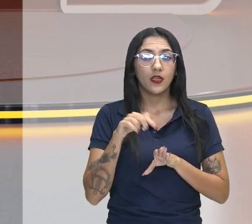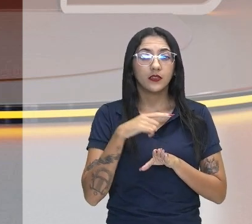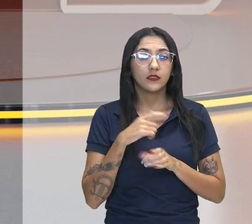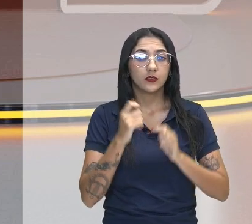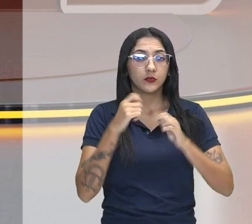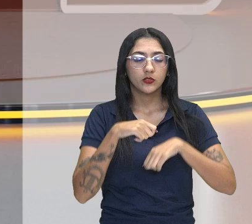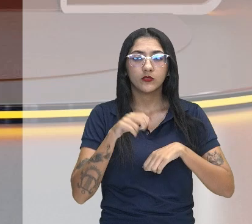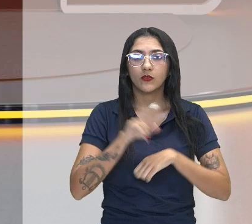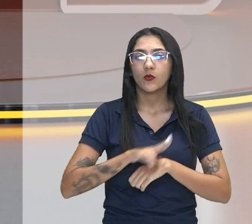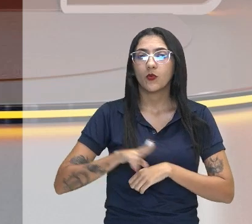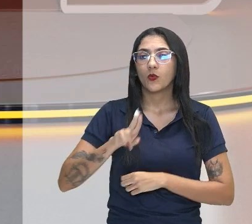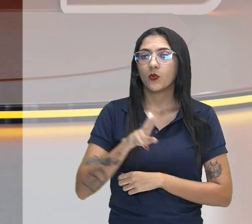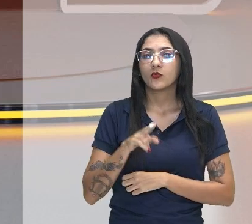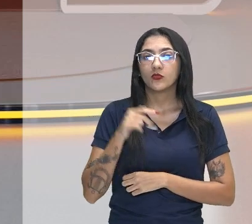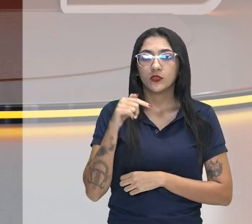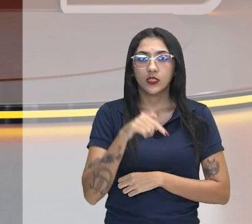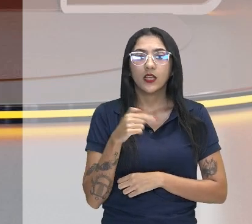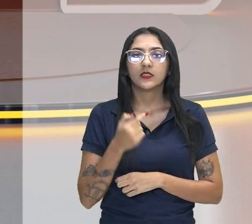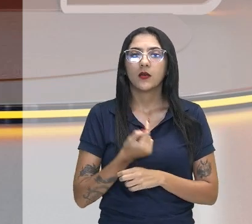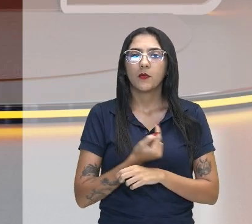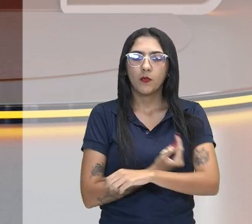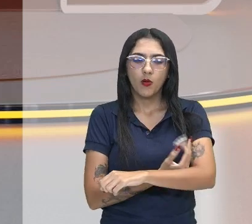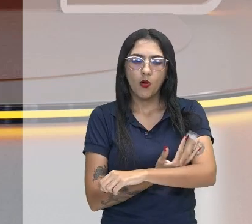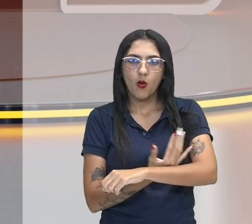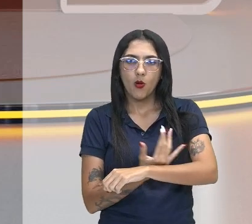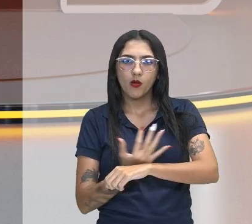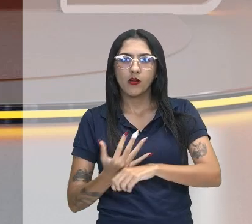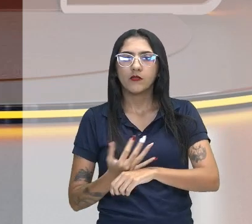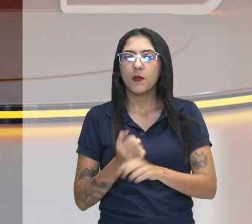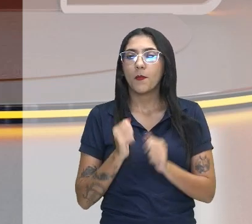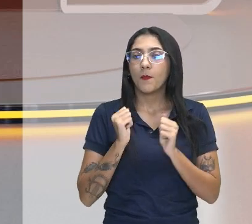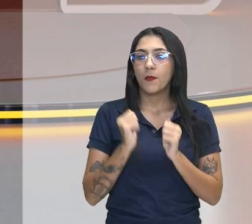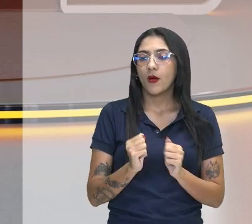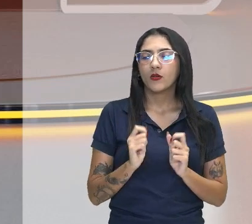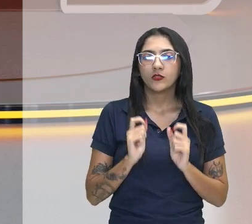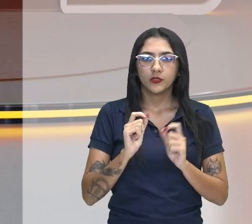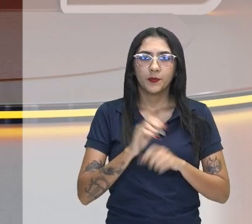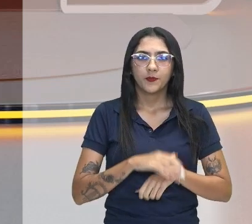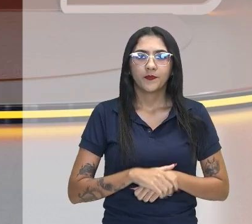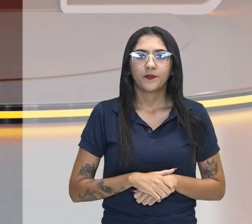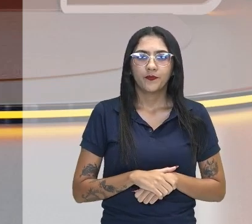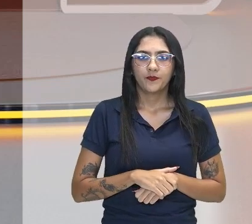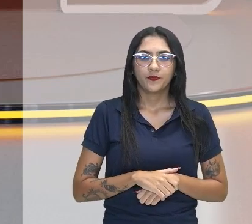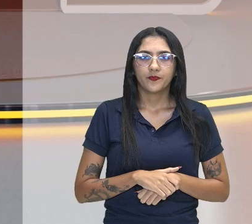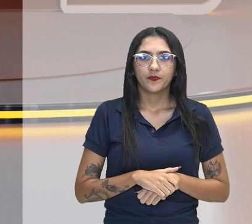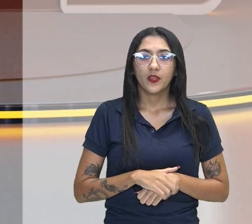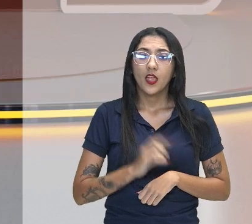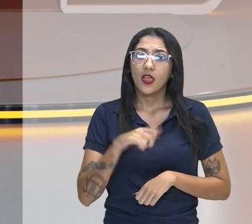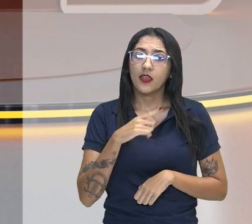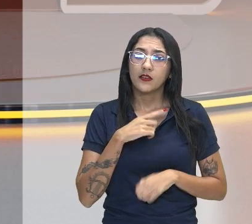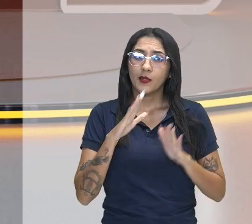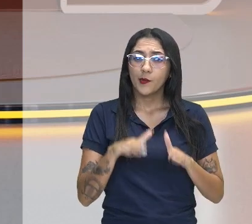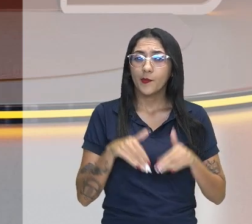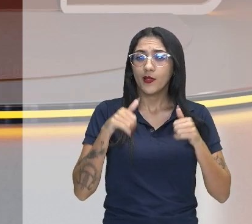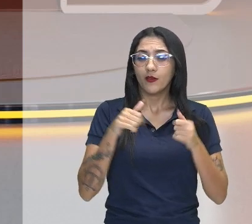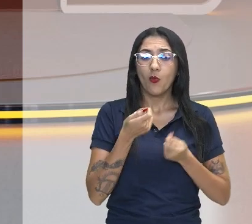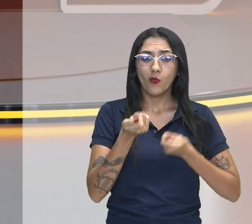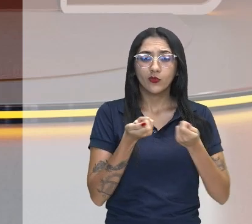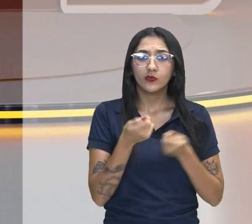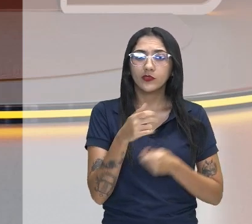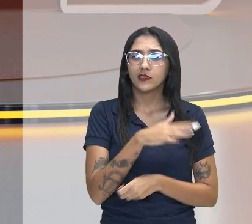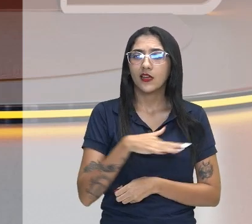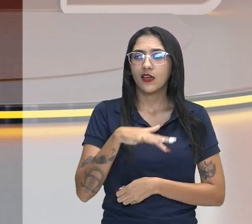uma agricultura intensiva vai acabar permitindo o quê? Um maior controle